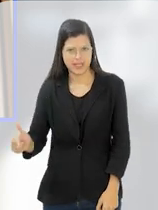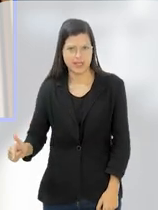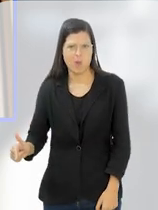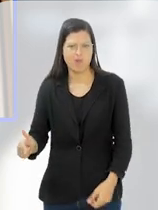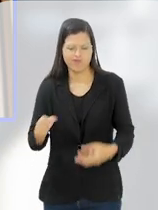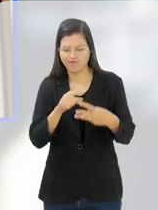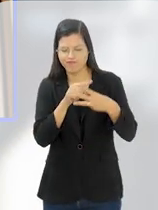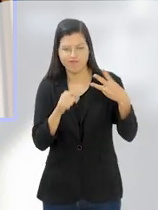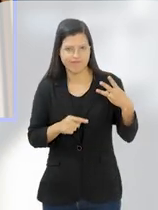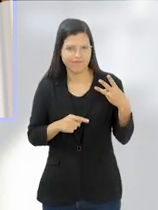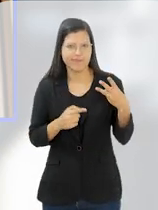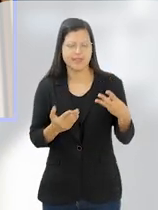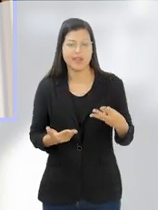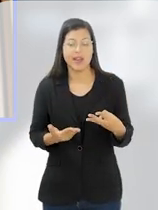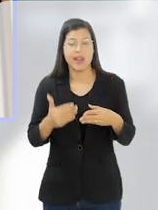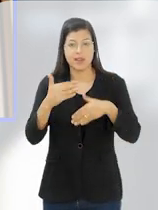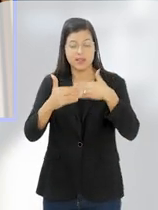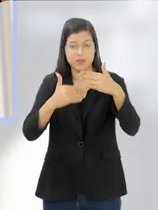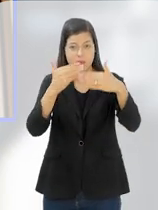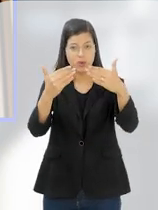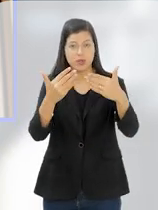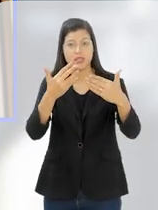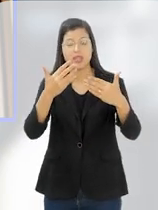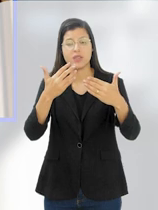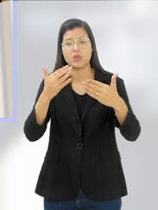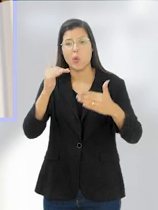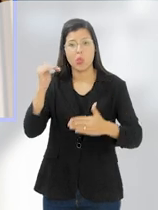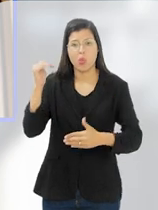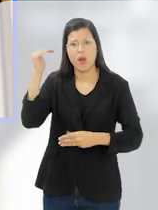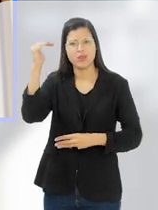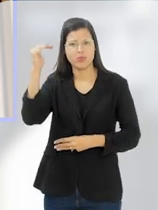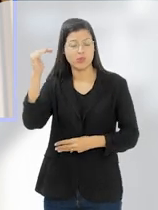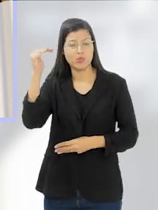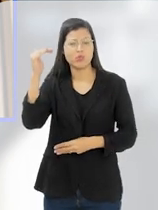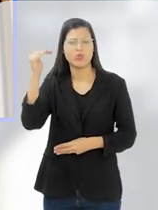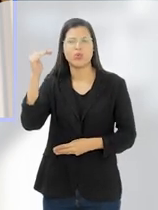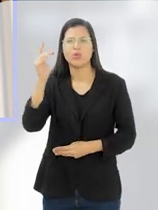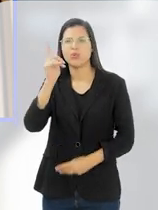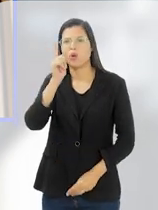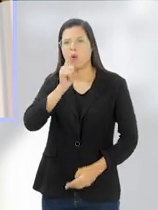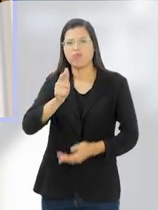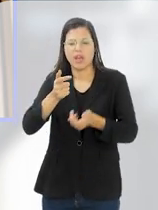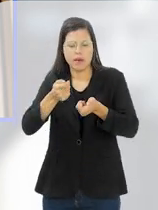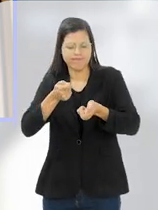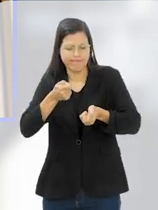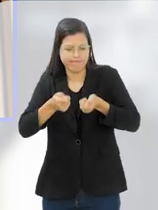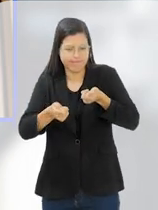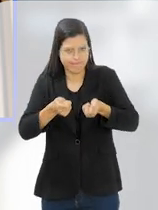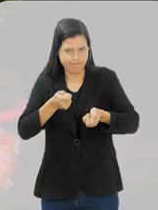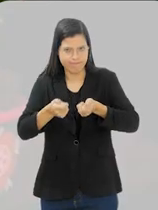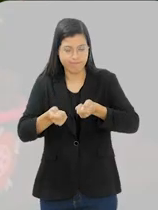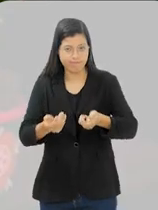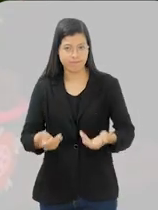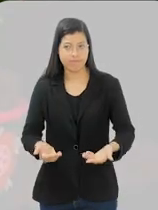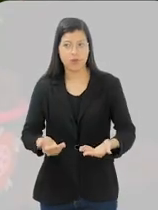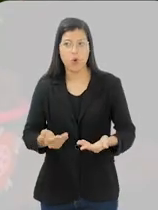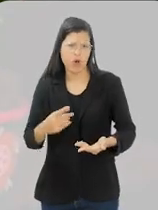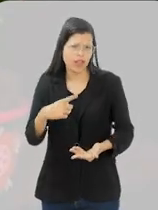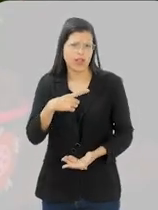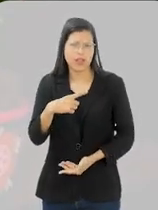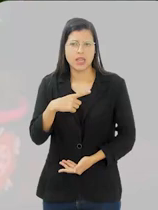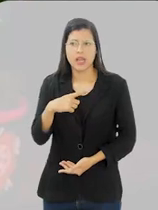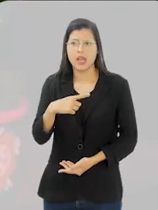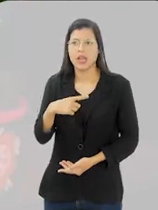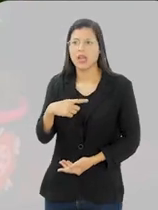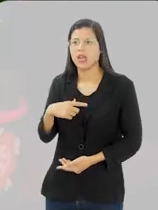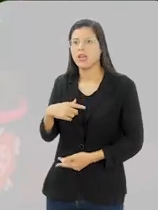E aquilo, esse processo, numa criança, num adulto, ainda tem alguma capacidade de controle, né? Não é à Até